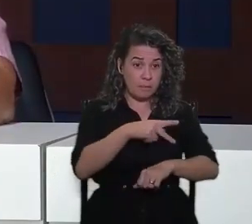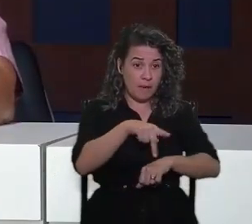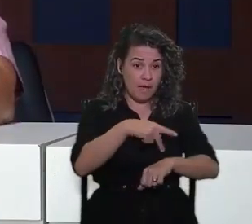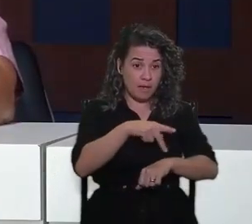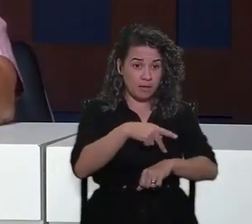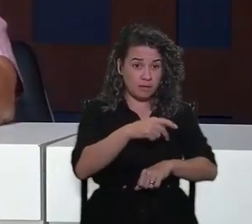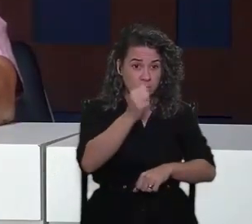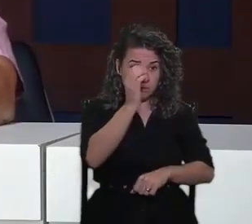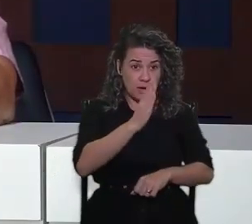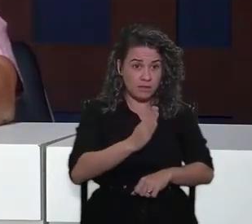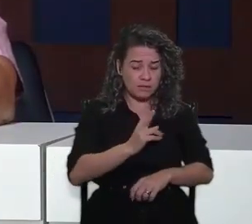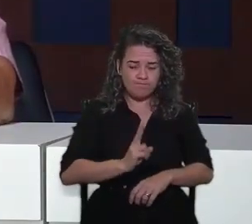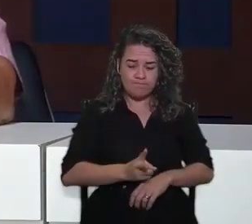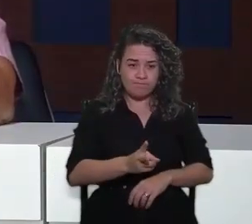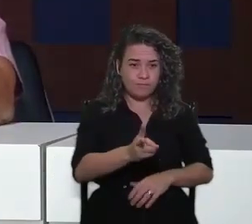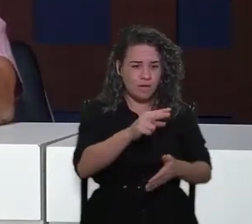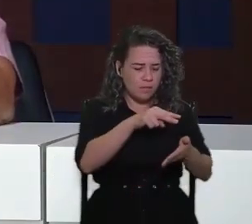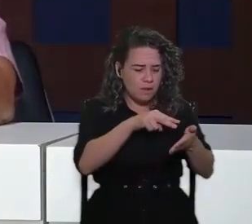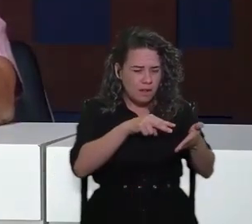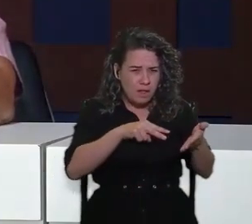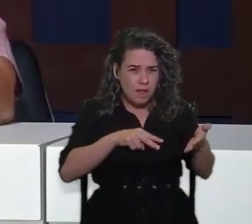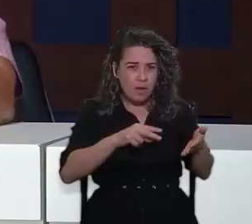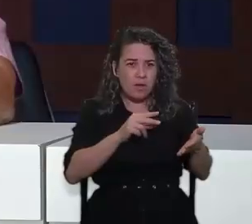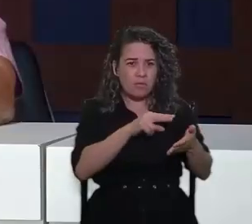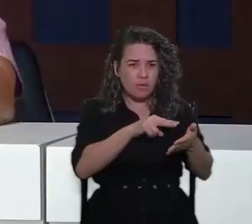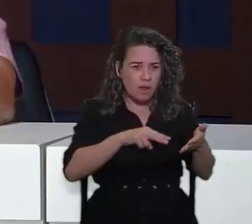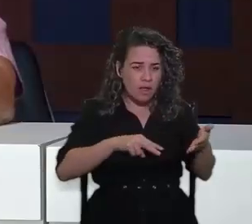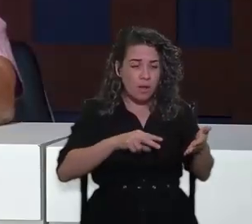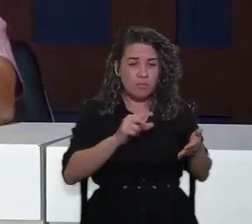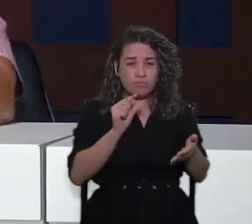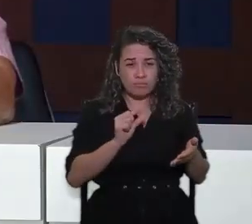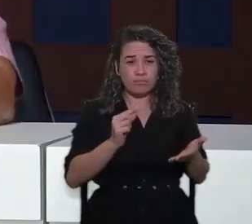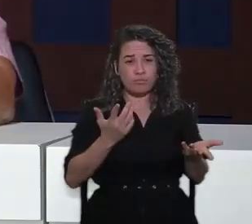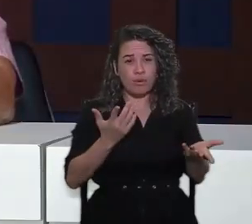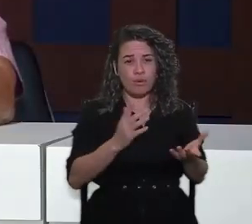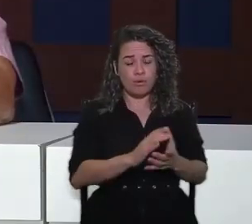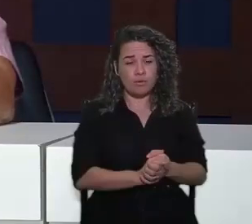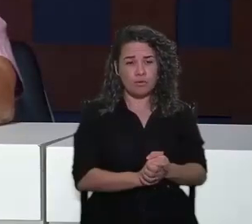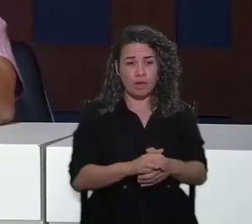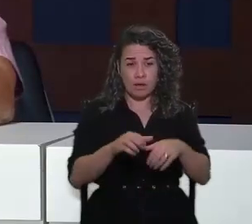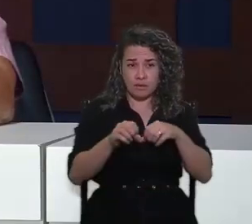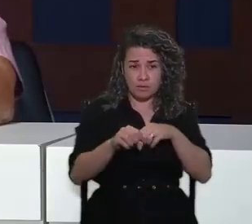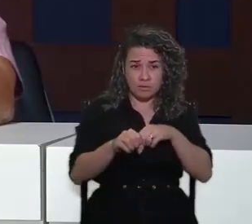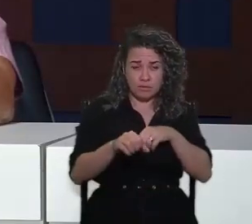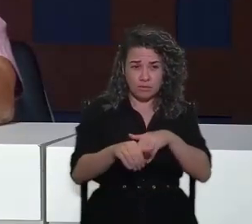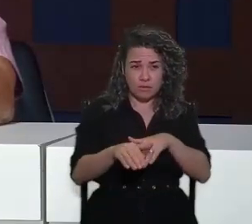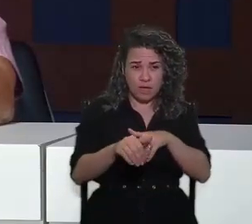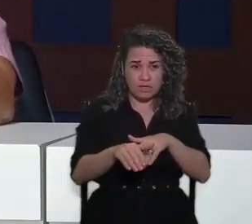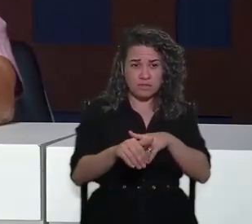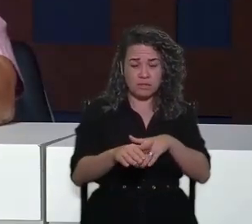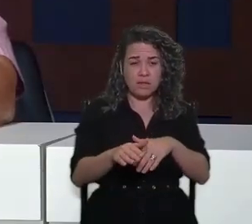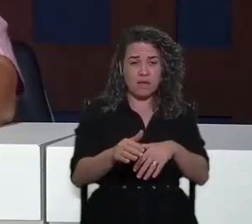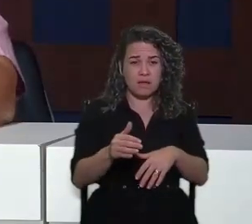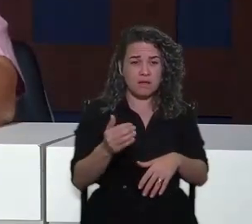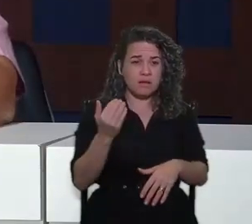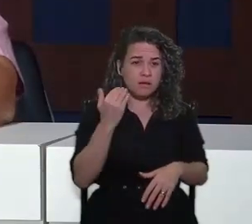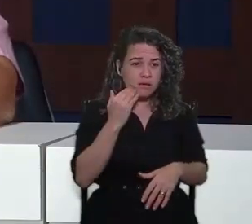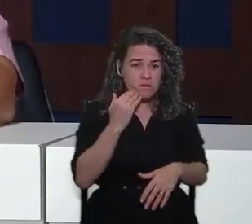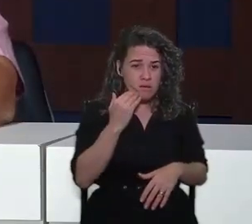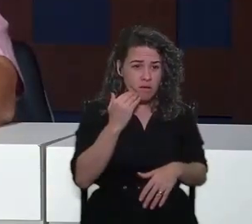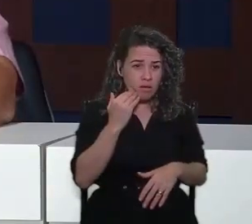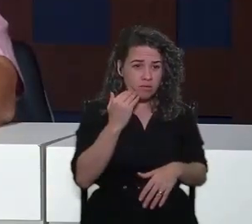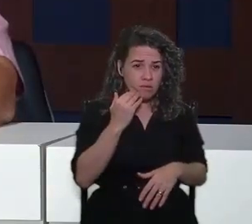país que tem uma deficiência muito grande em educação, e eu acho que a